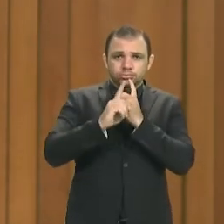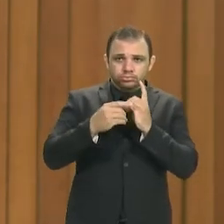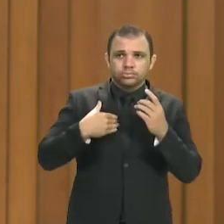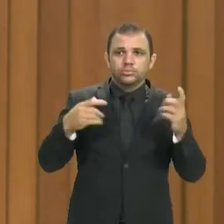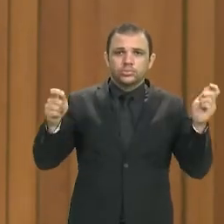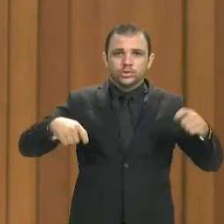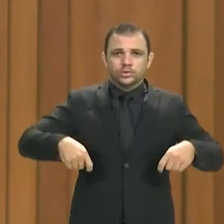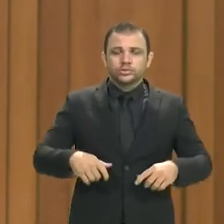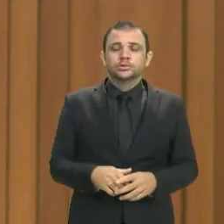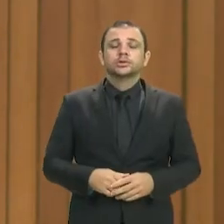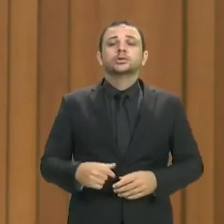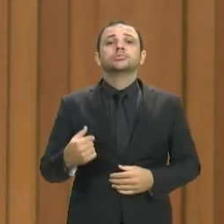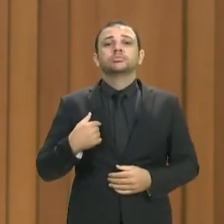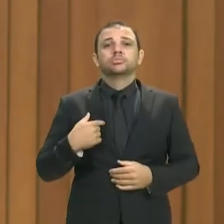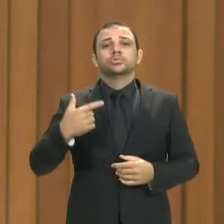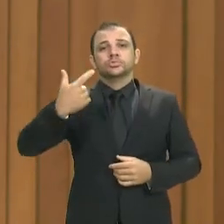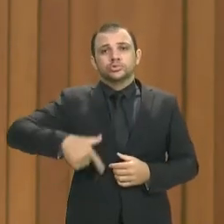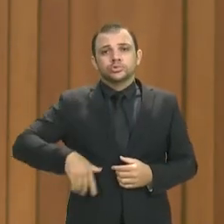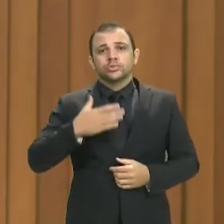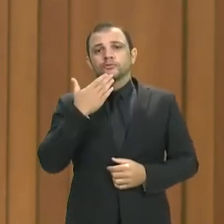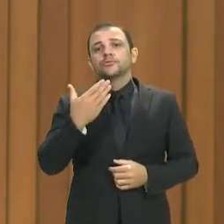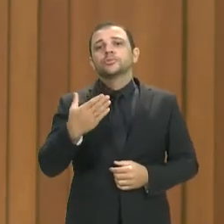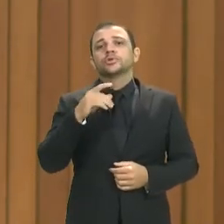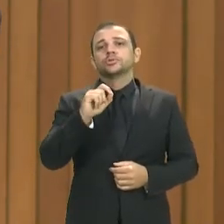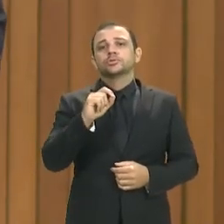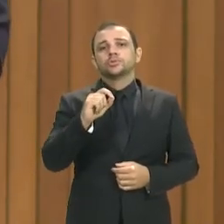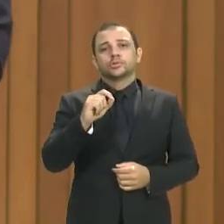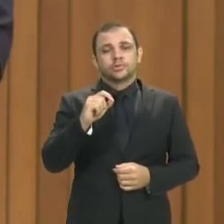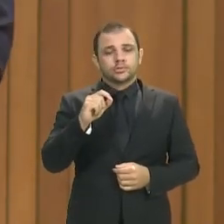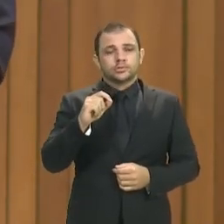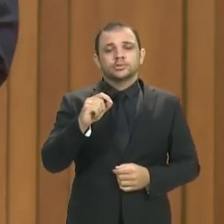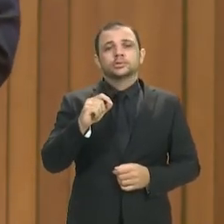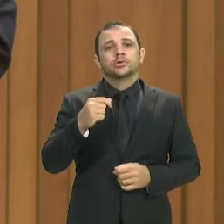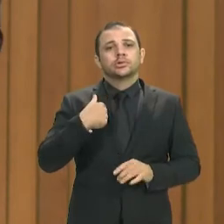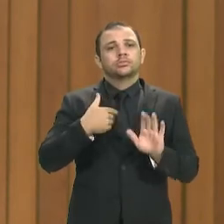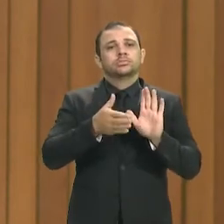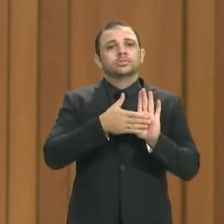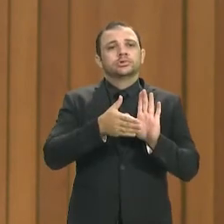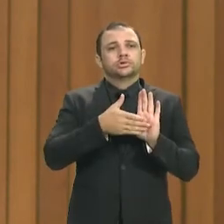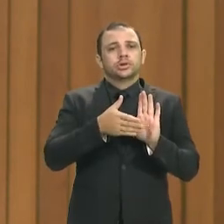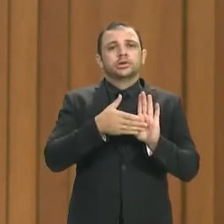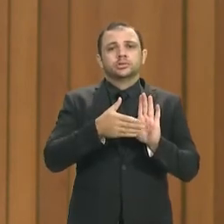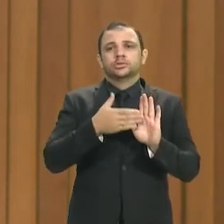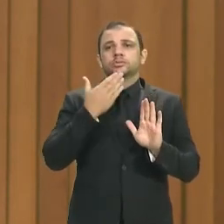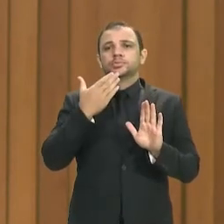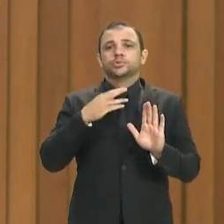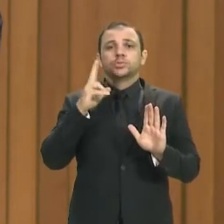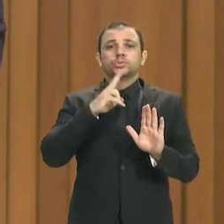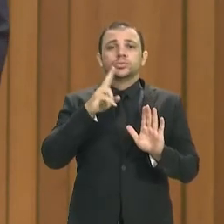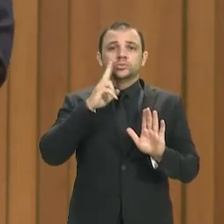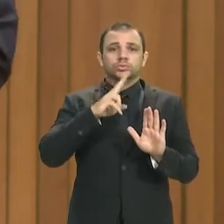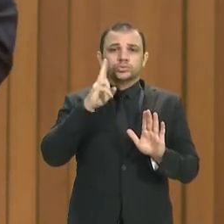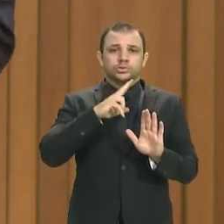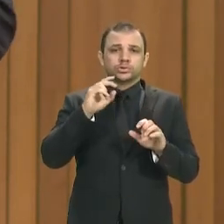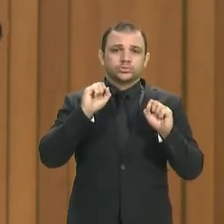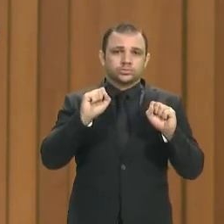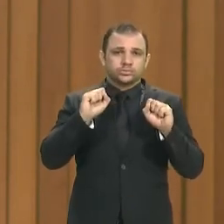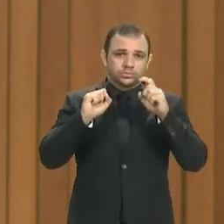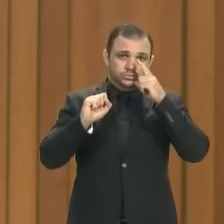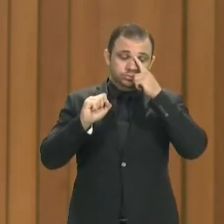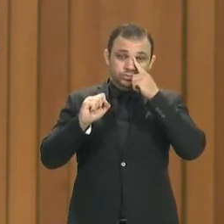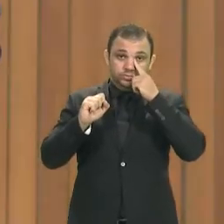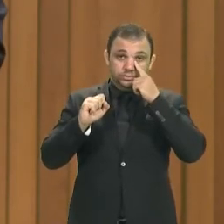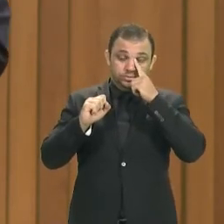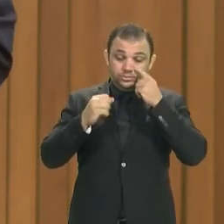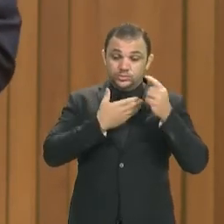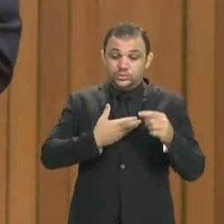gente solicita encarecidamente, fiz aqui uma indicação, um pedido de urgência para que a mão